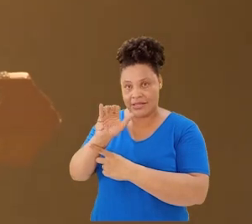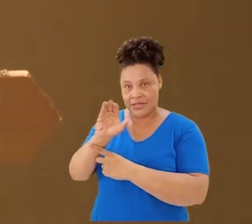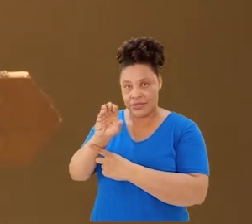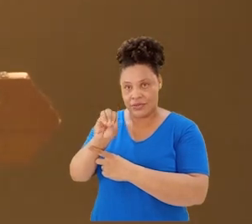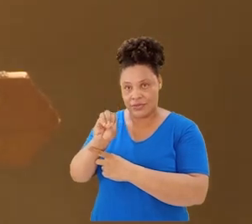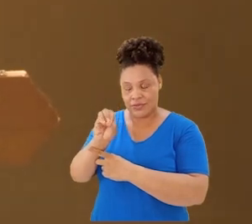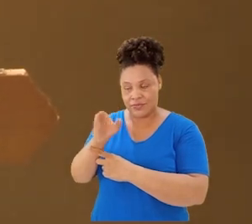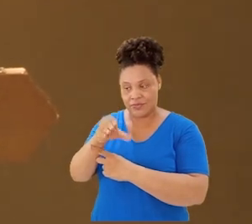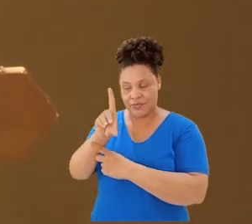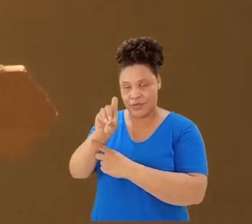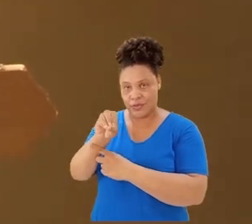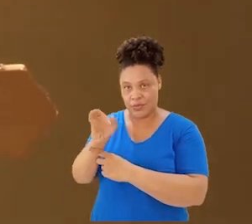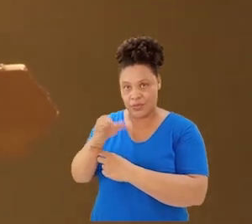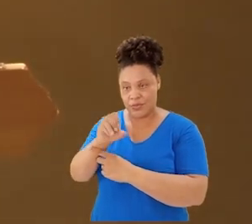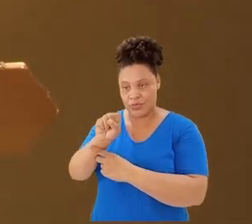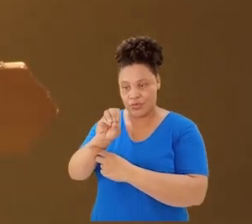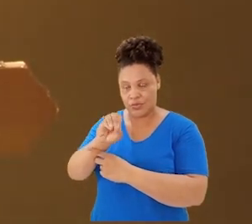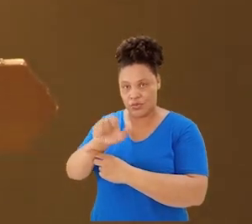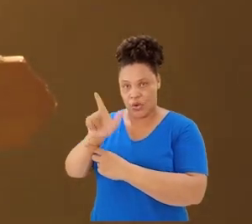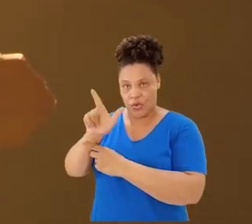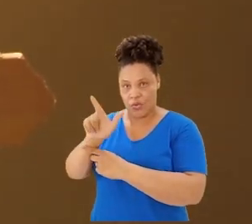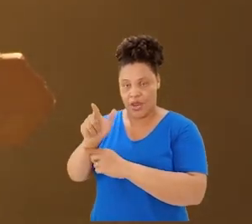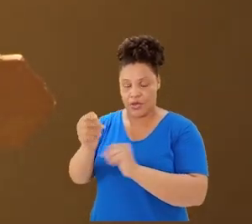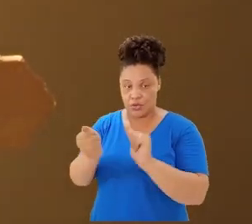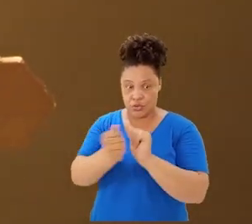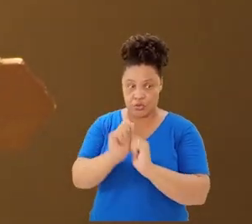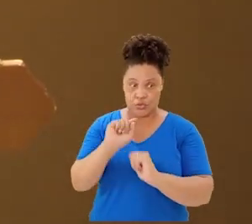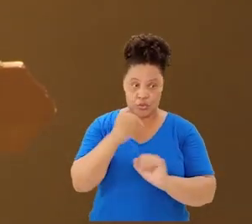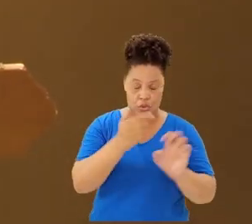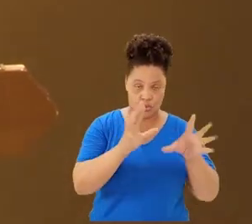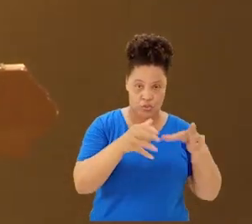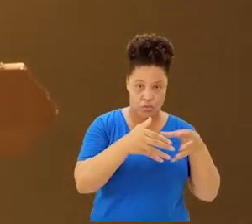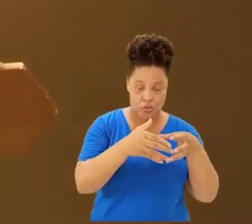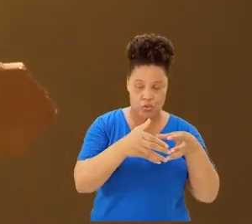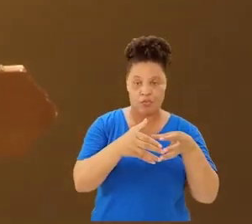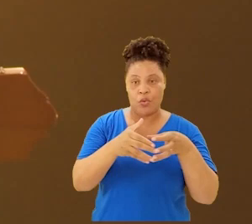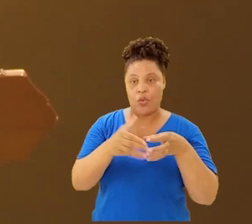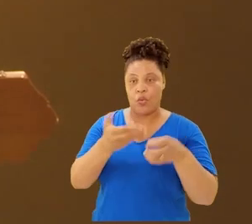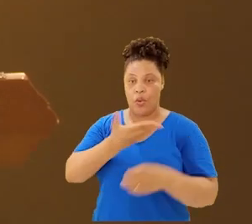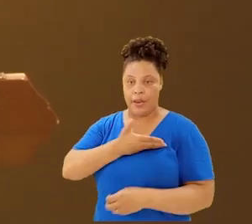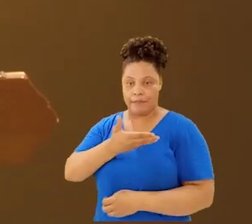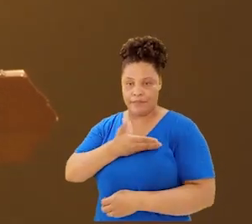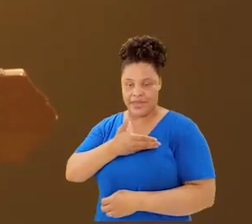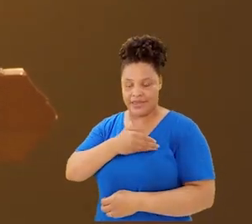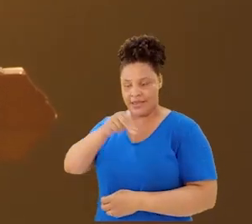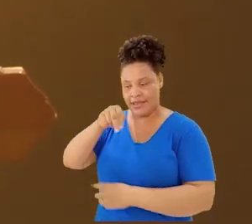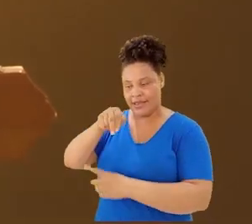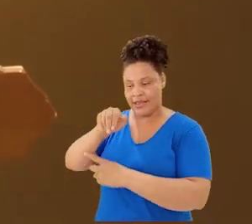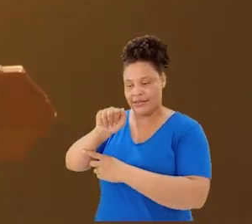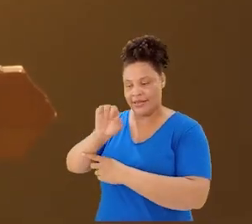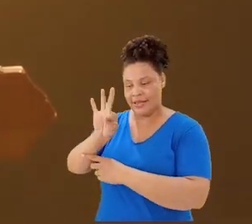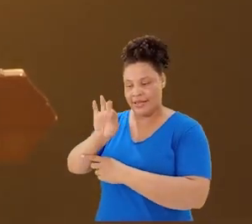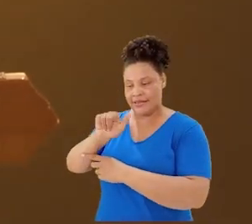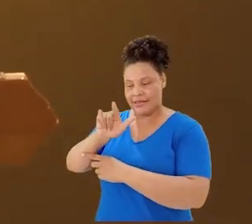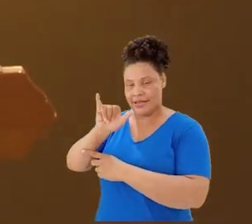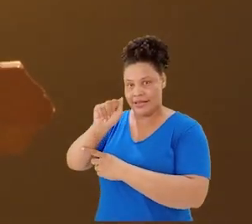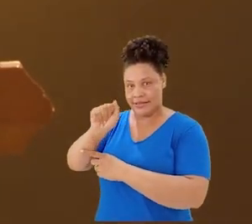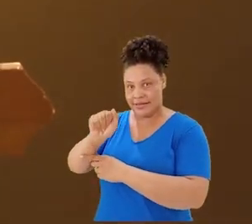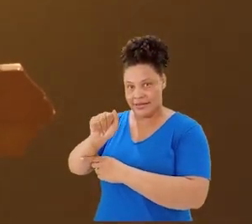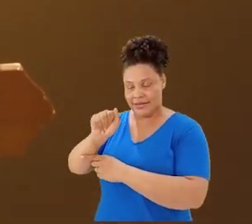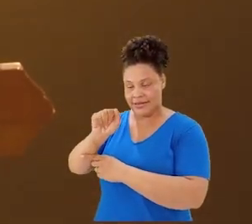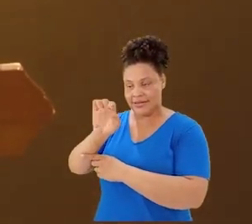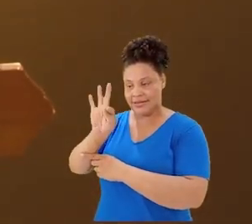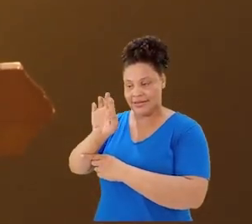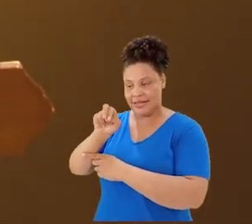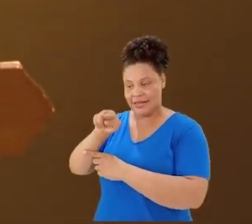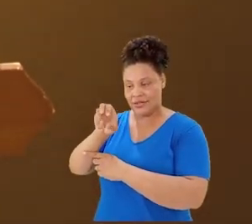Fogo Pagou, com Natália Tenório, que é uma artista amiga e incrível de Pernambuco. E é isso.